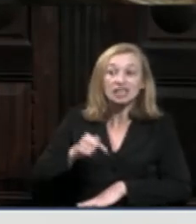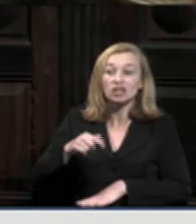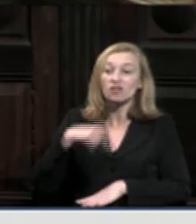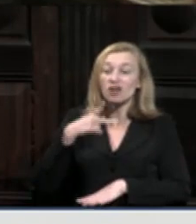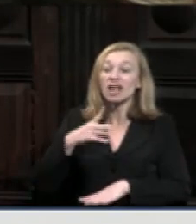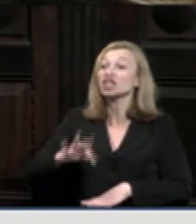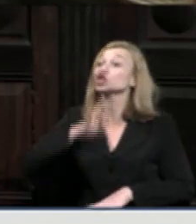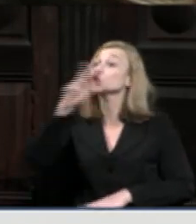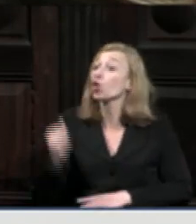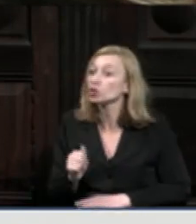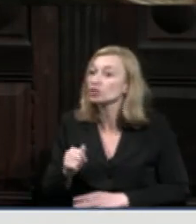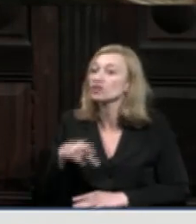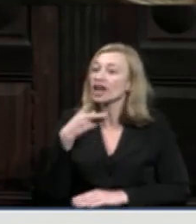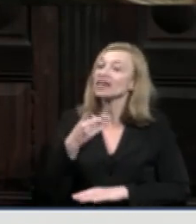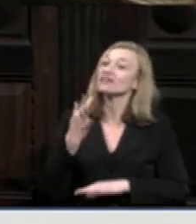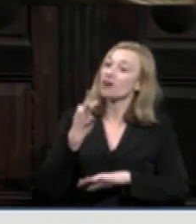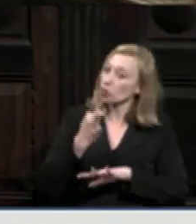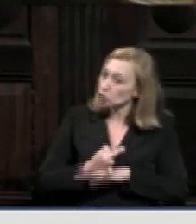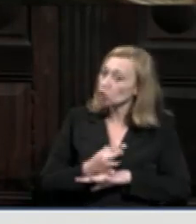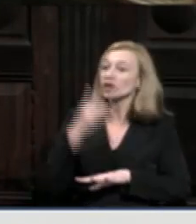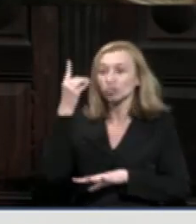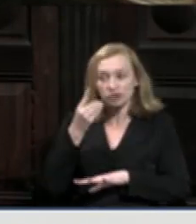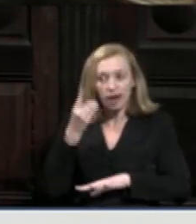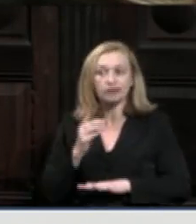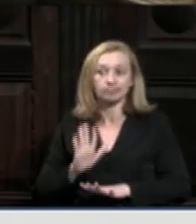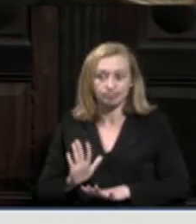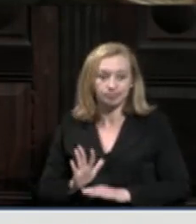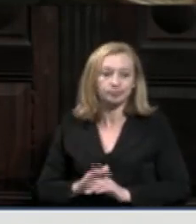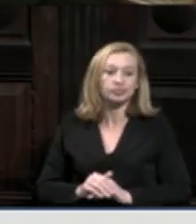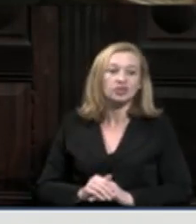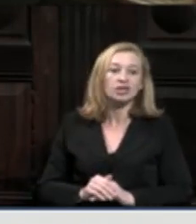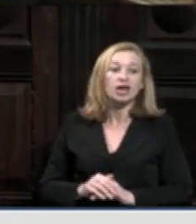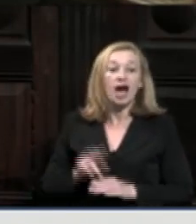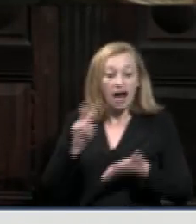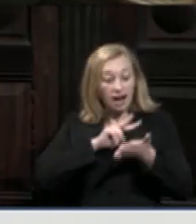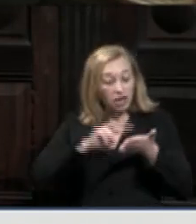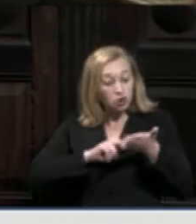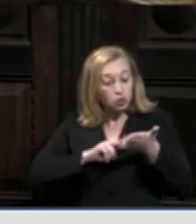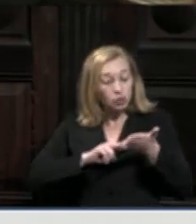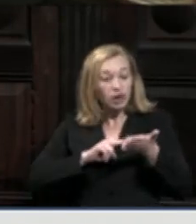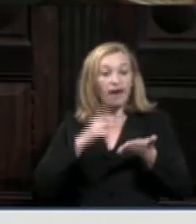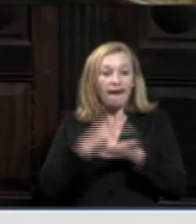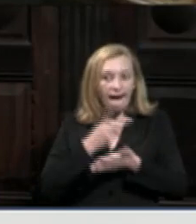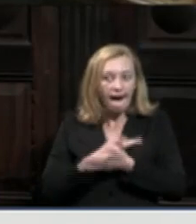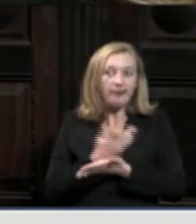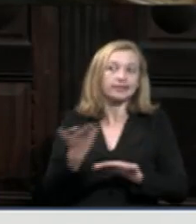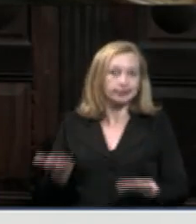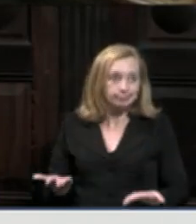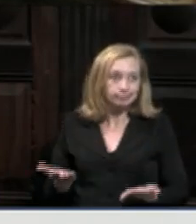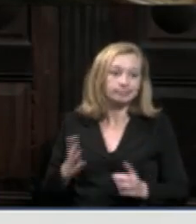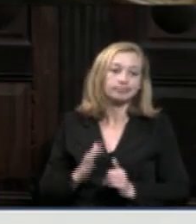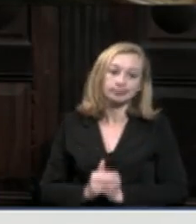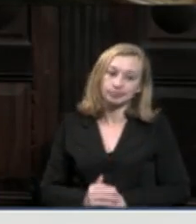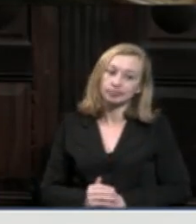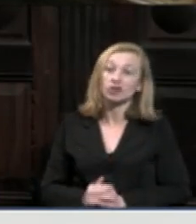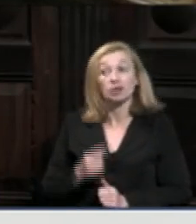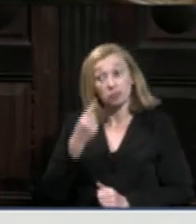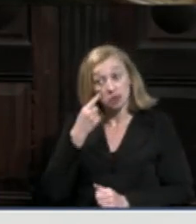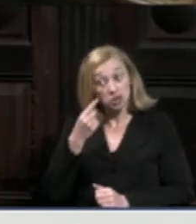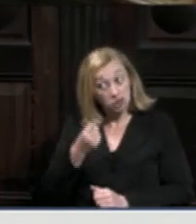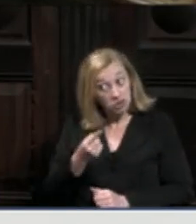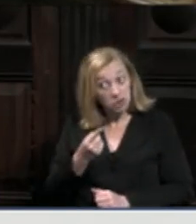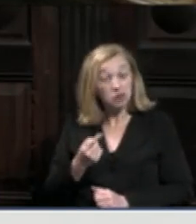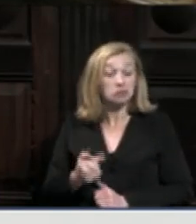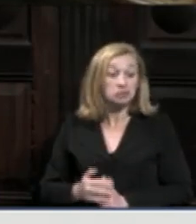que são as coisas, né? Foi isso que eu falei. Mas a leitura que foi feita é outra. Então,